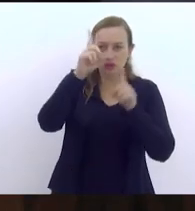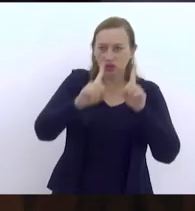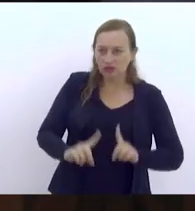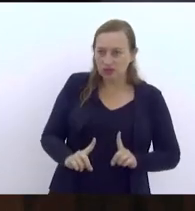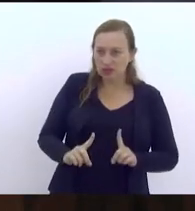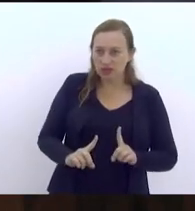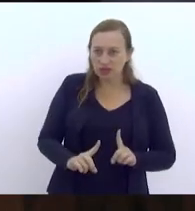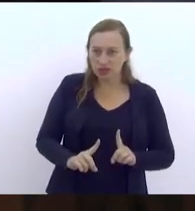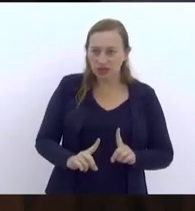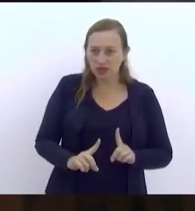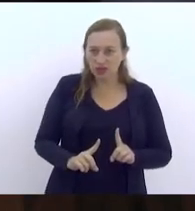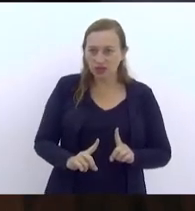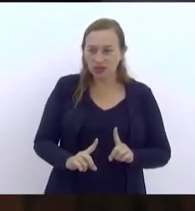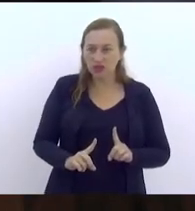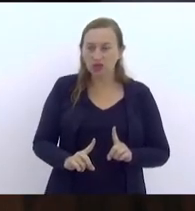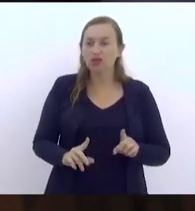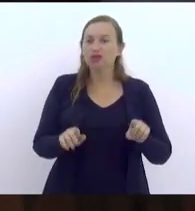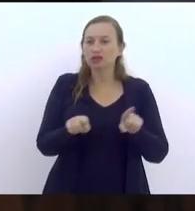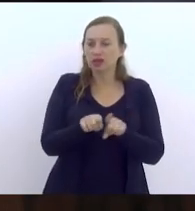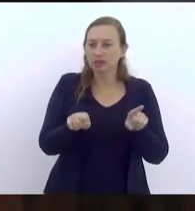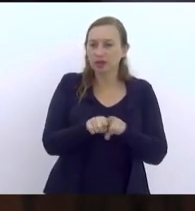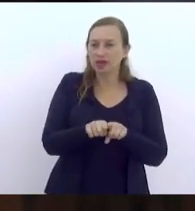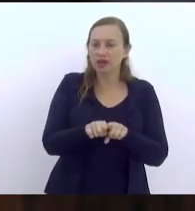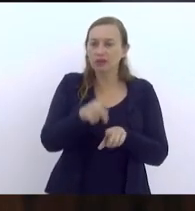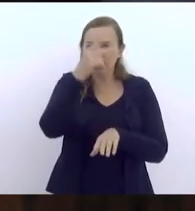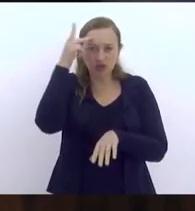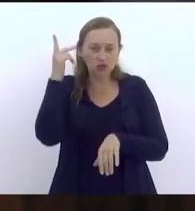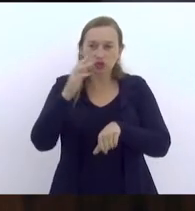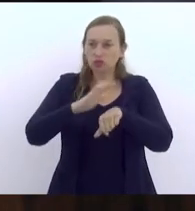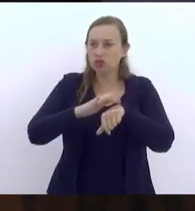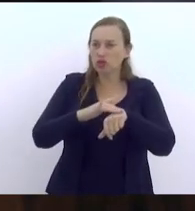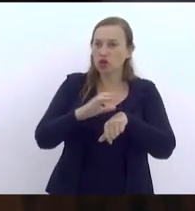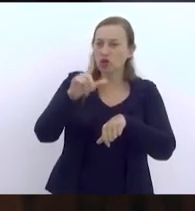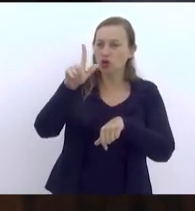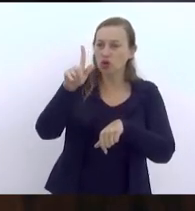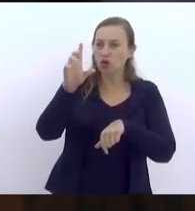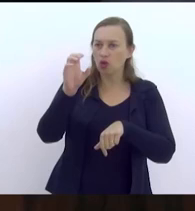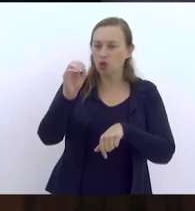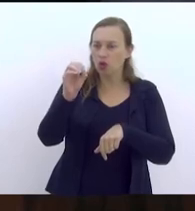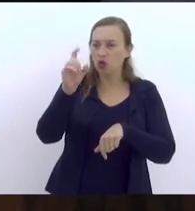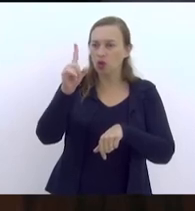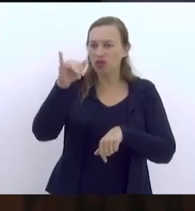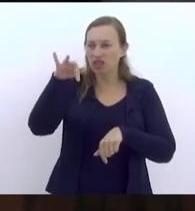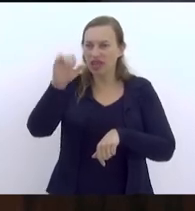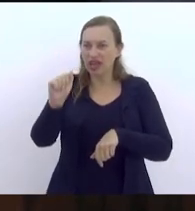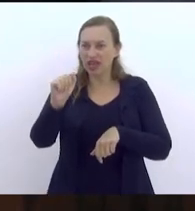e portadores de doença crônica nas instituições públicas